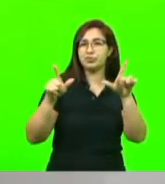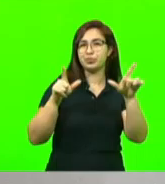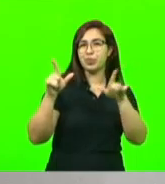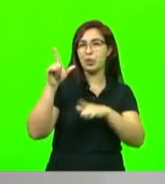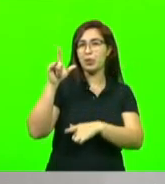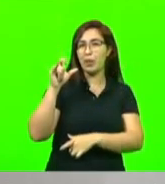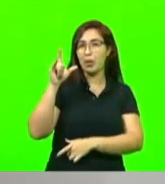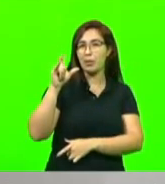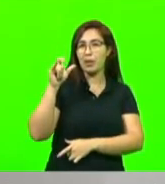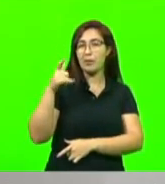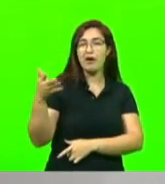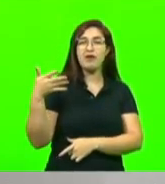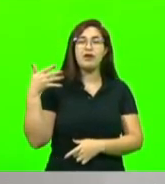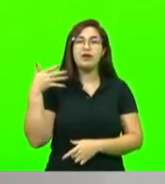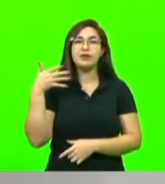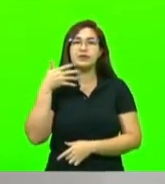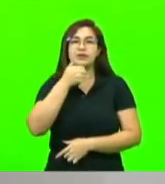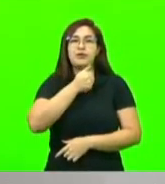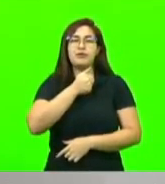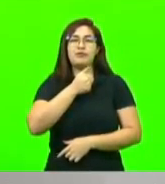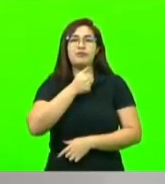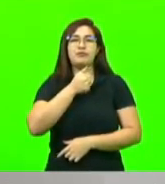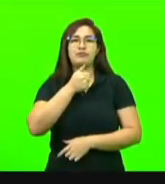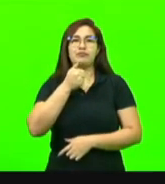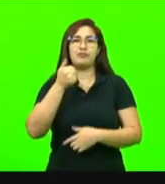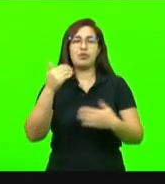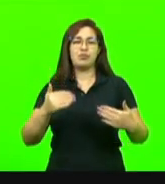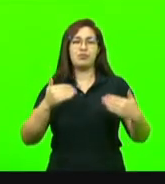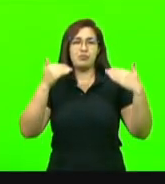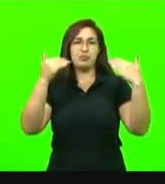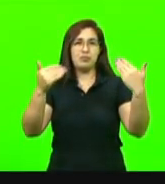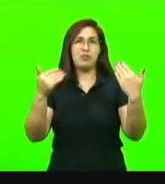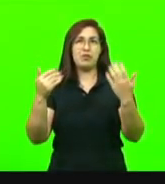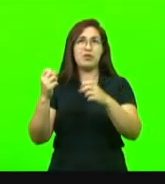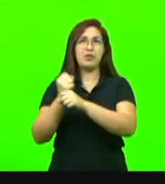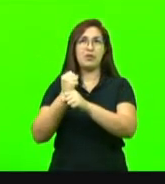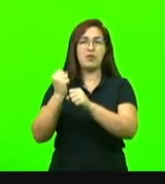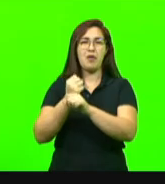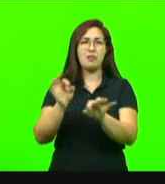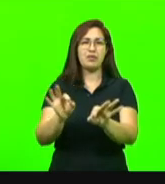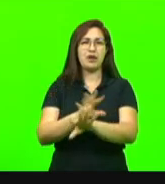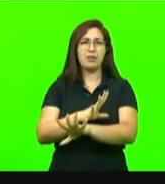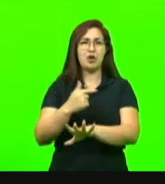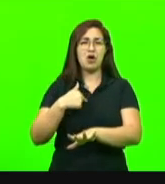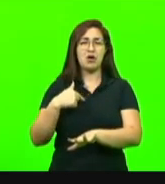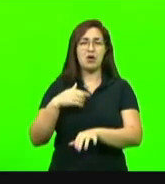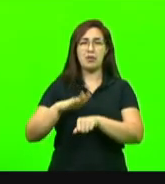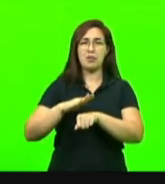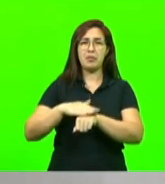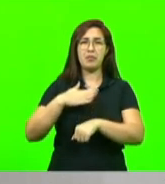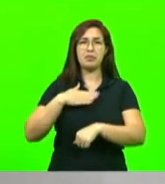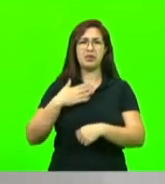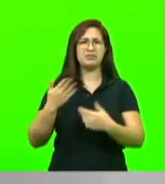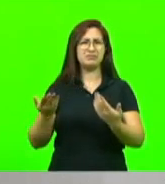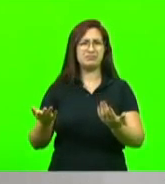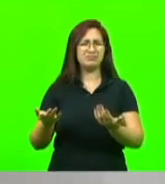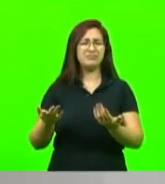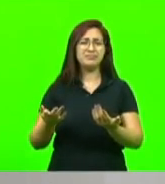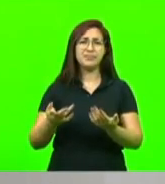ele como o salvador das obras que acontecem nas cidades. Pode tirar. O Plano Mil, na verdade,